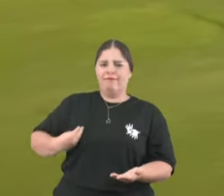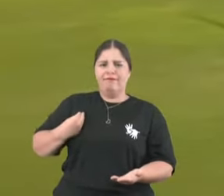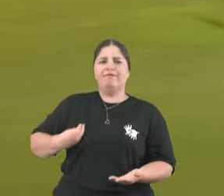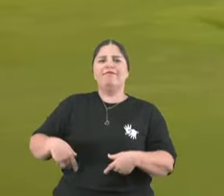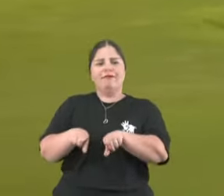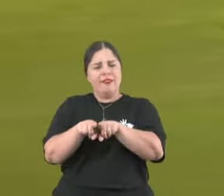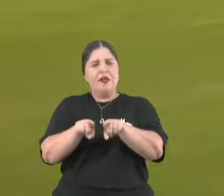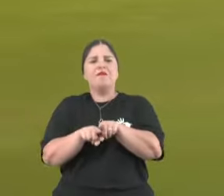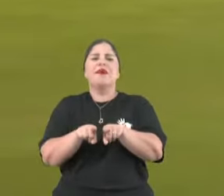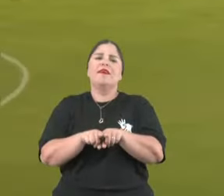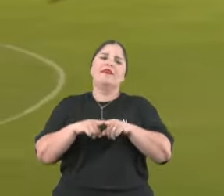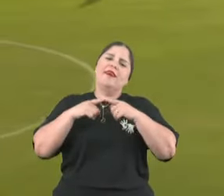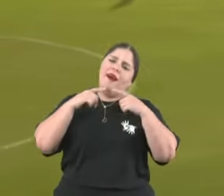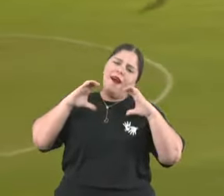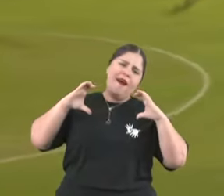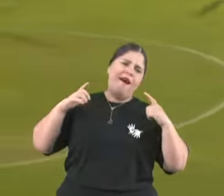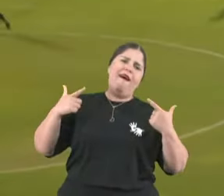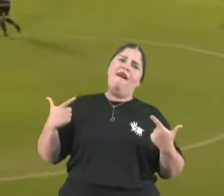Também, claro, na tela da Band.